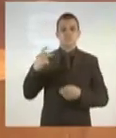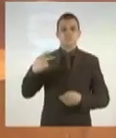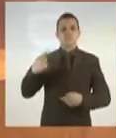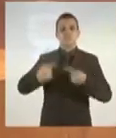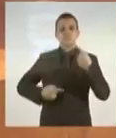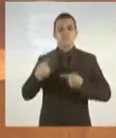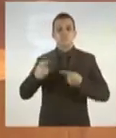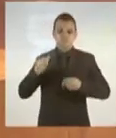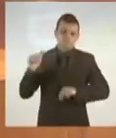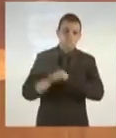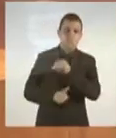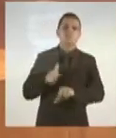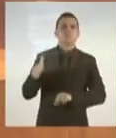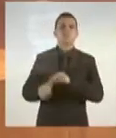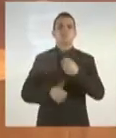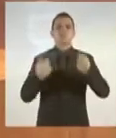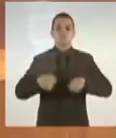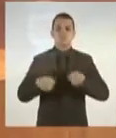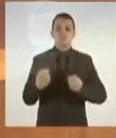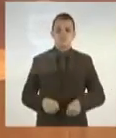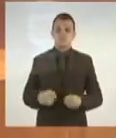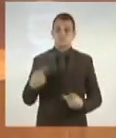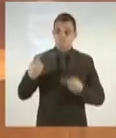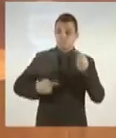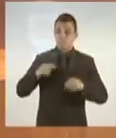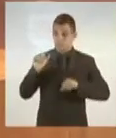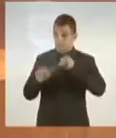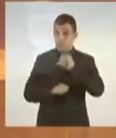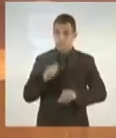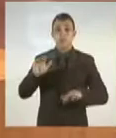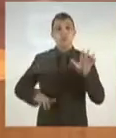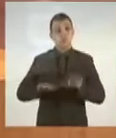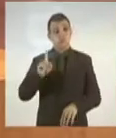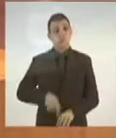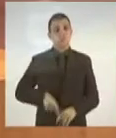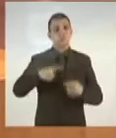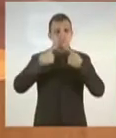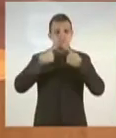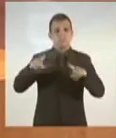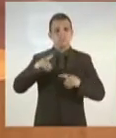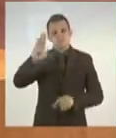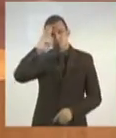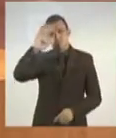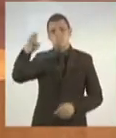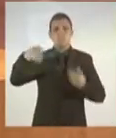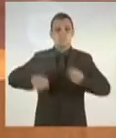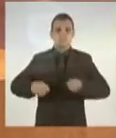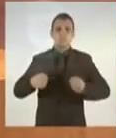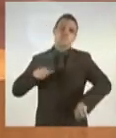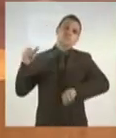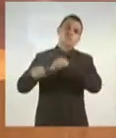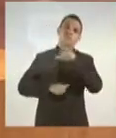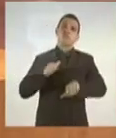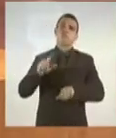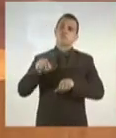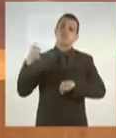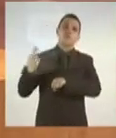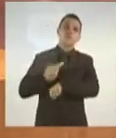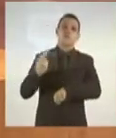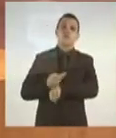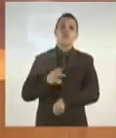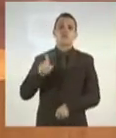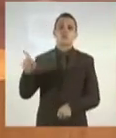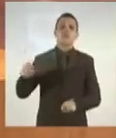política que talvez seja a mais importante das reformas que o Congresso Nacional tem que